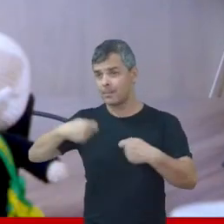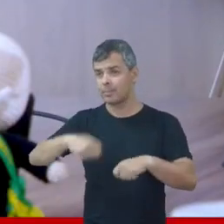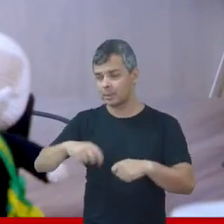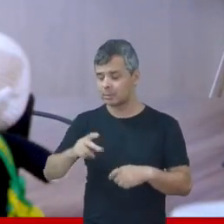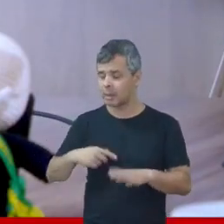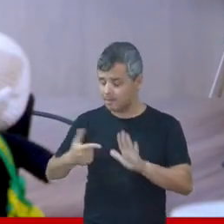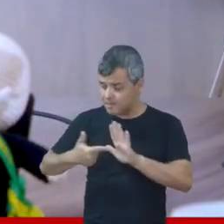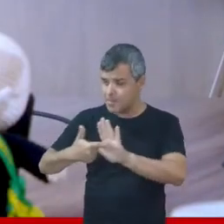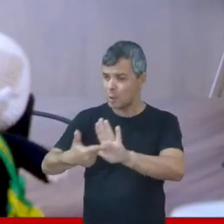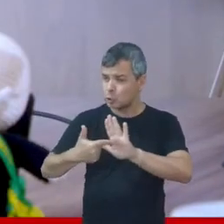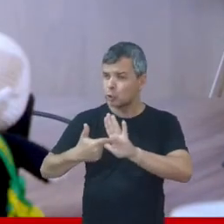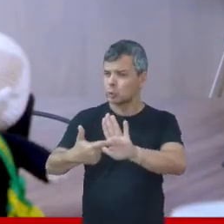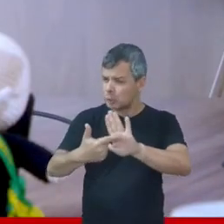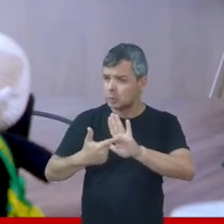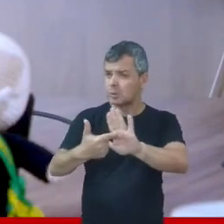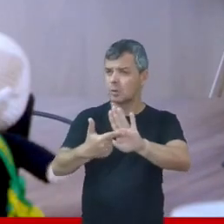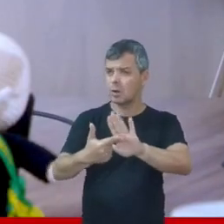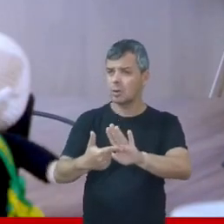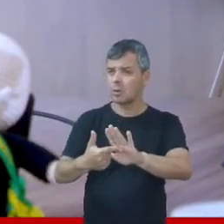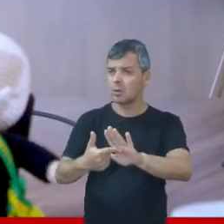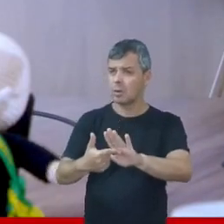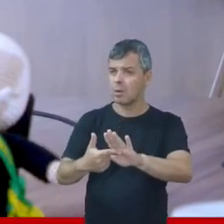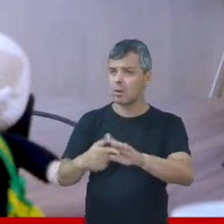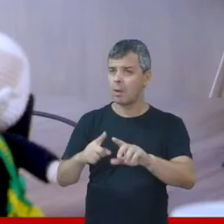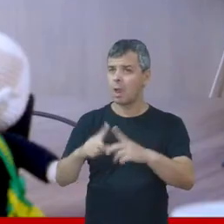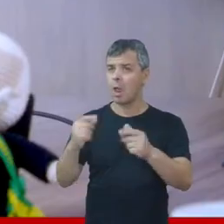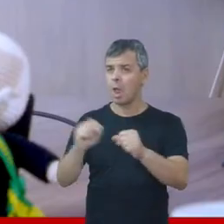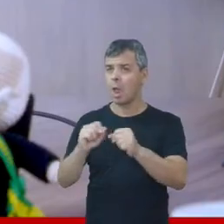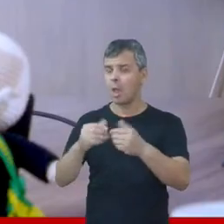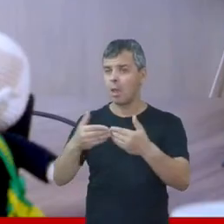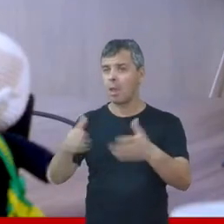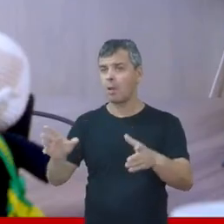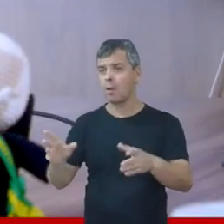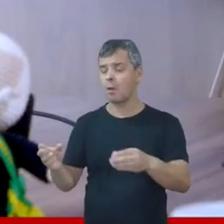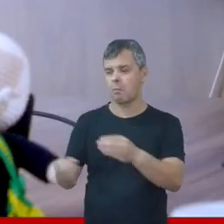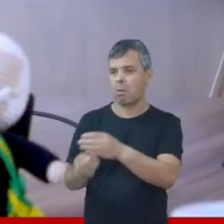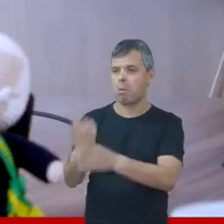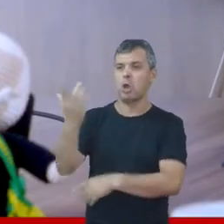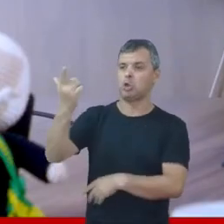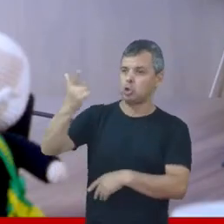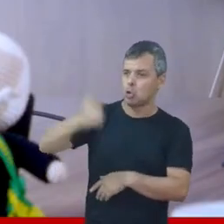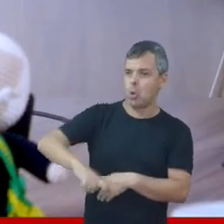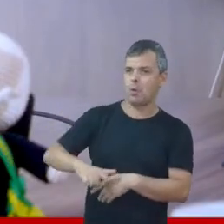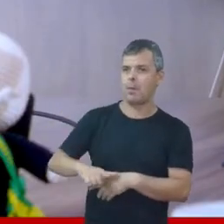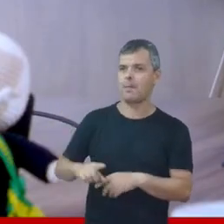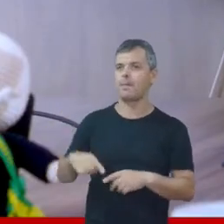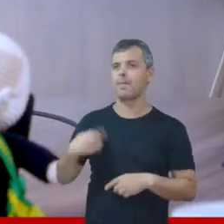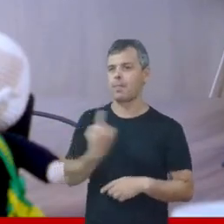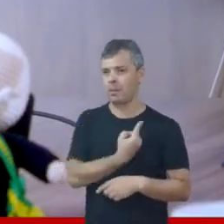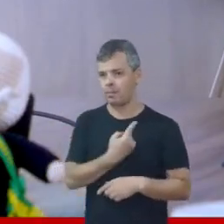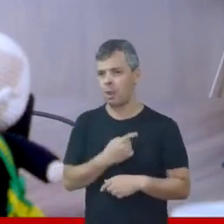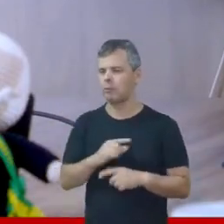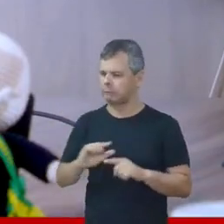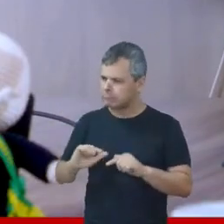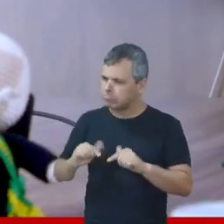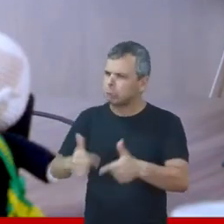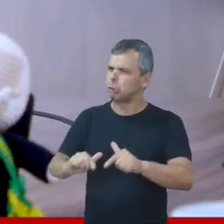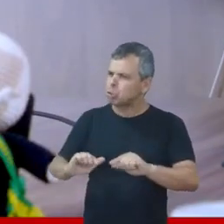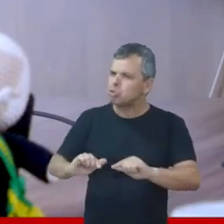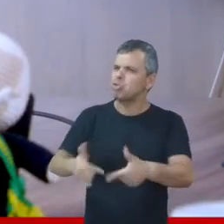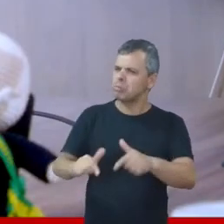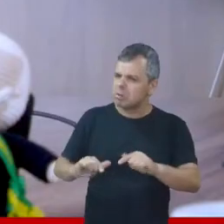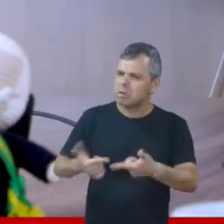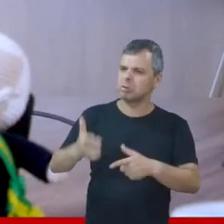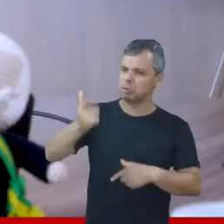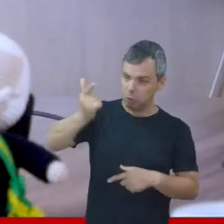estar batendo nessa tecla, porque a gente acha que venceu o monstro, e o monstro vai e ressurge, renasce, e aí a gente tem que enfrentar novamente como